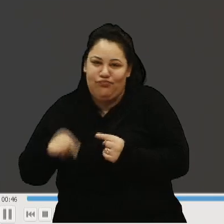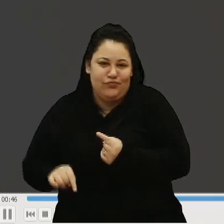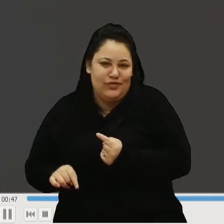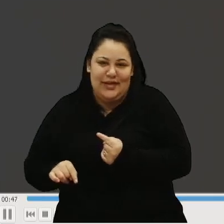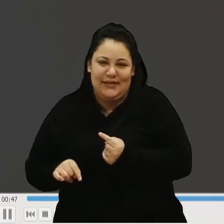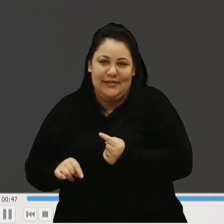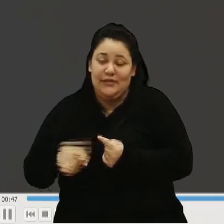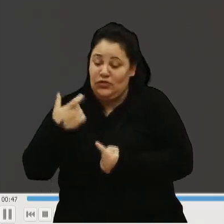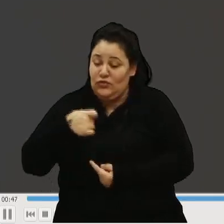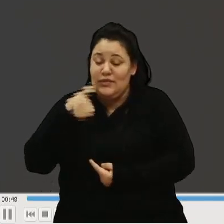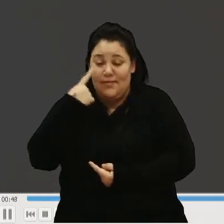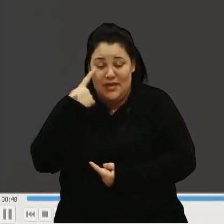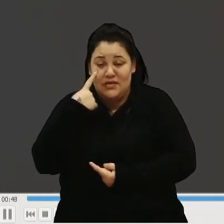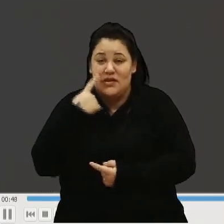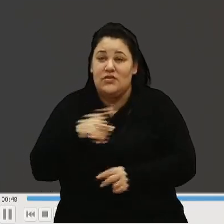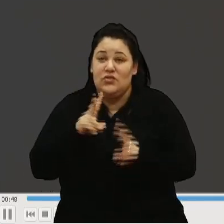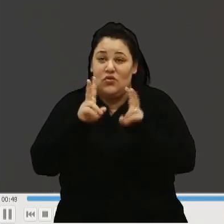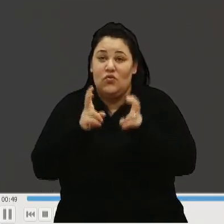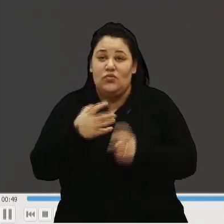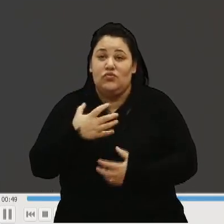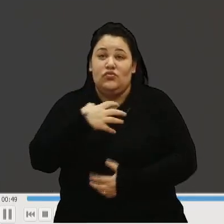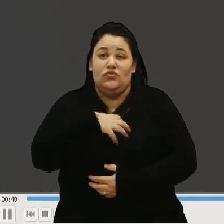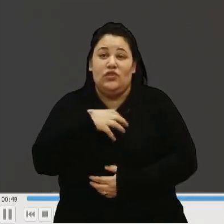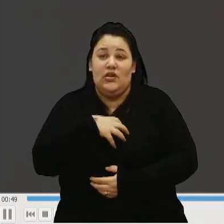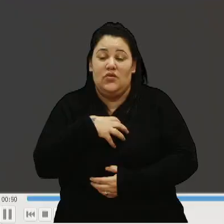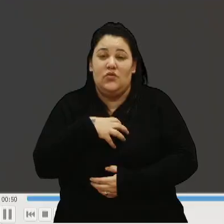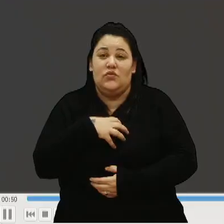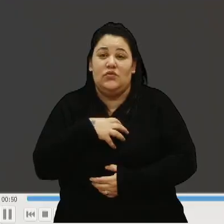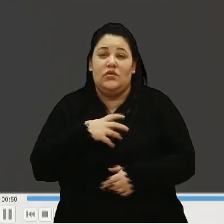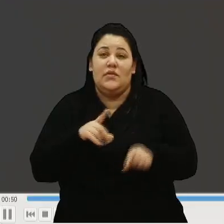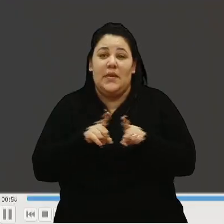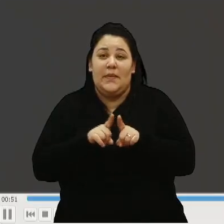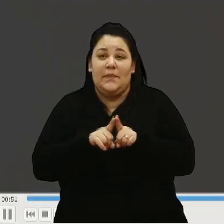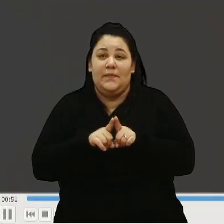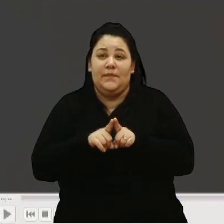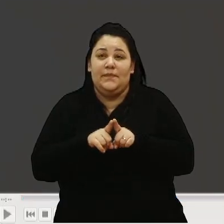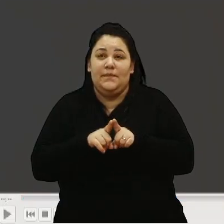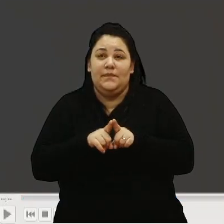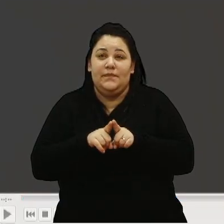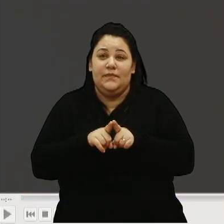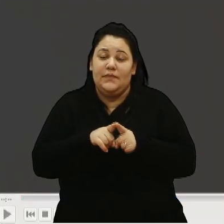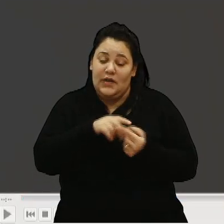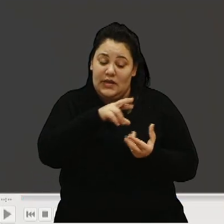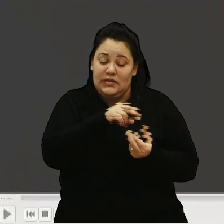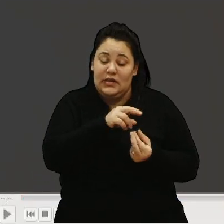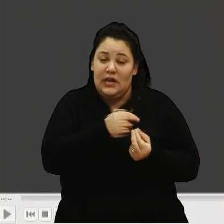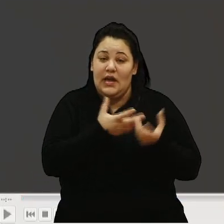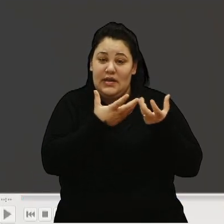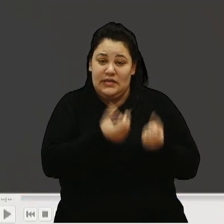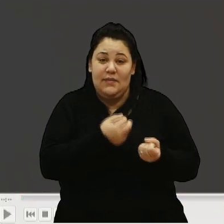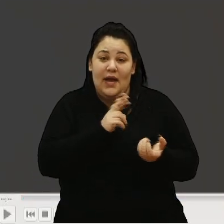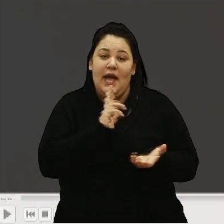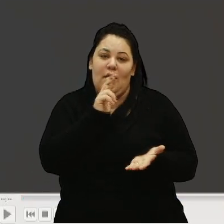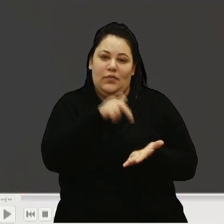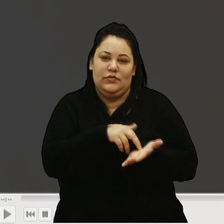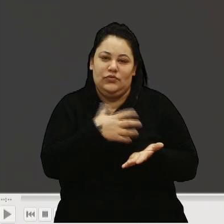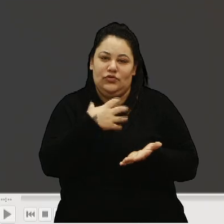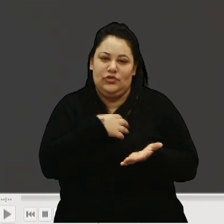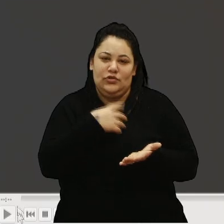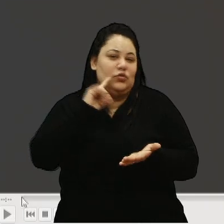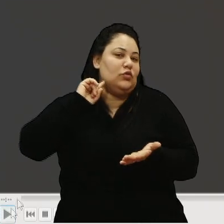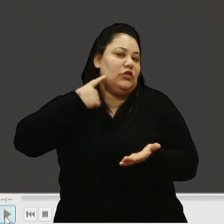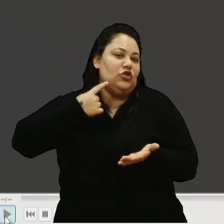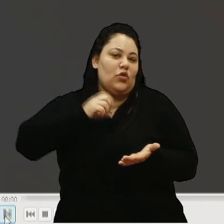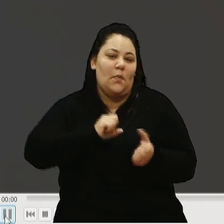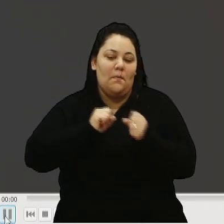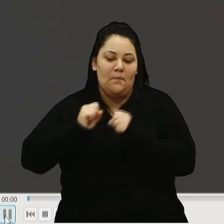sobre isso de uma maneira que as reciclagens recebam realmente o lixo que